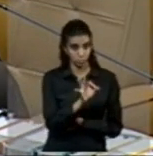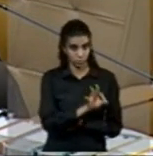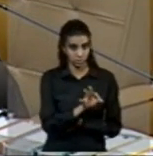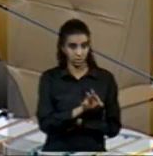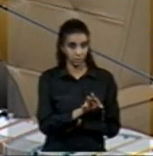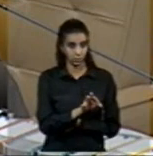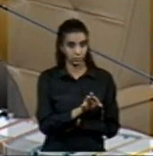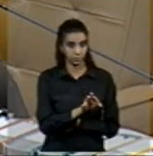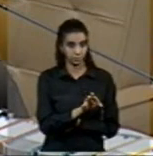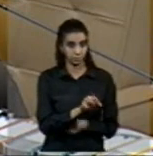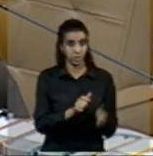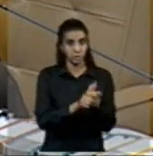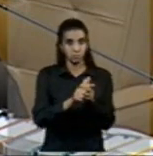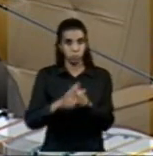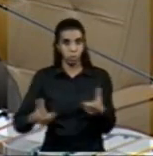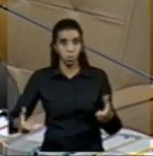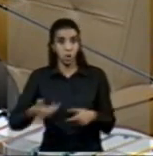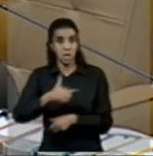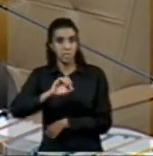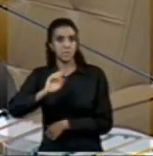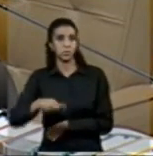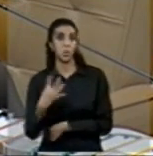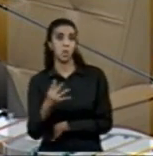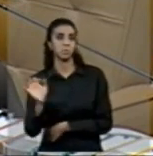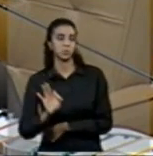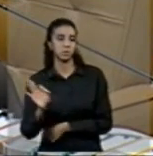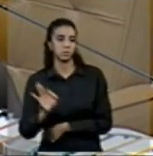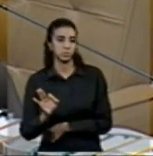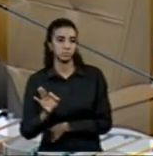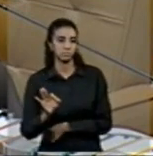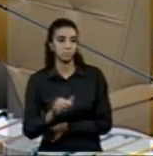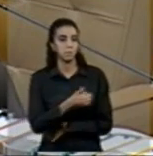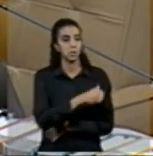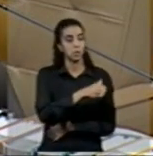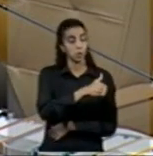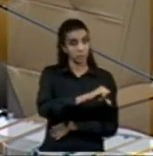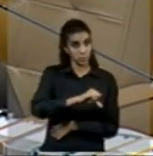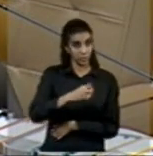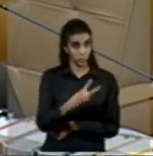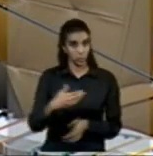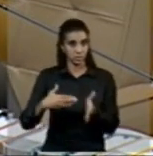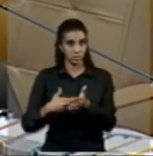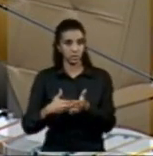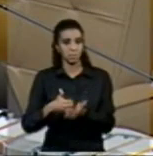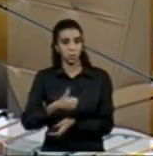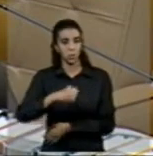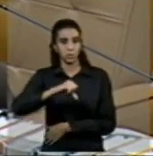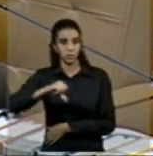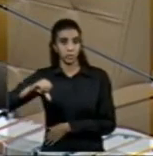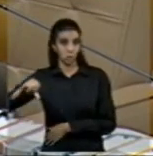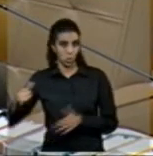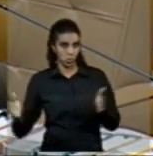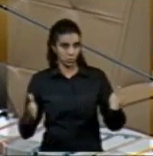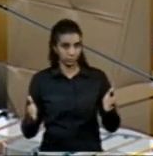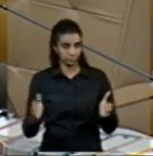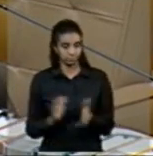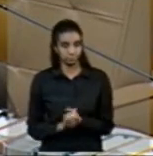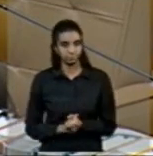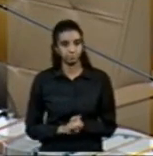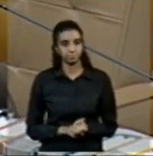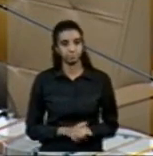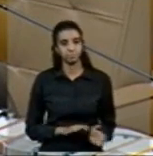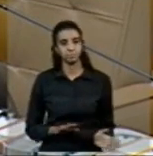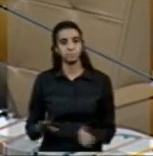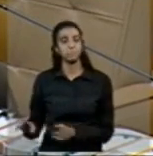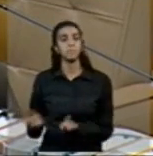7,2% para 10,4% entre 1992 e 1999. De outro lado, no